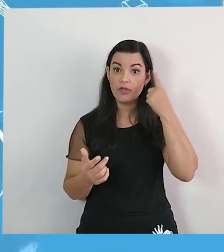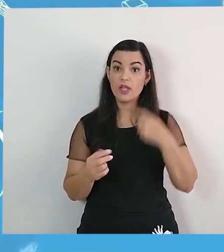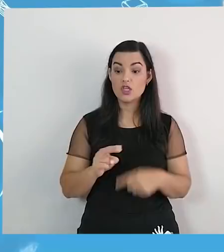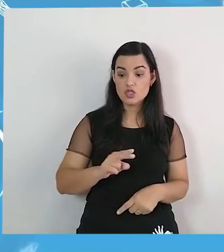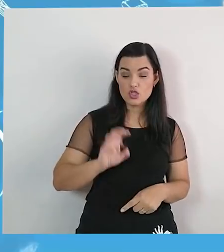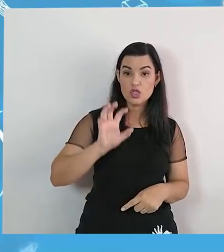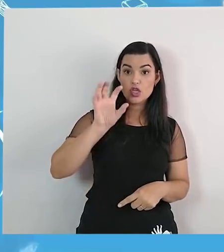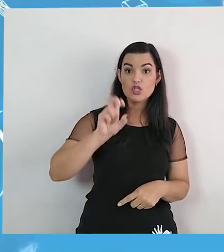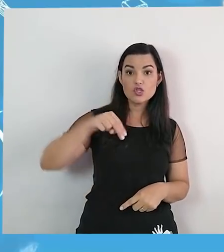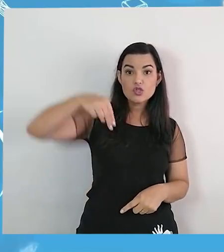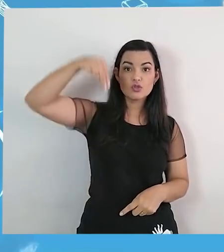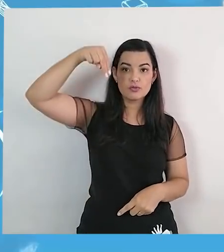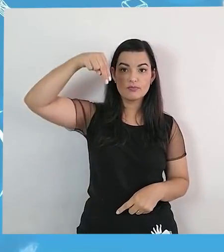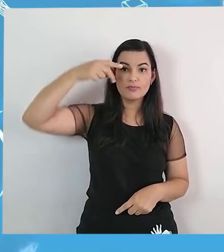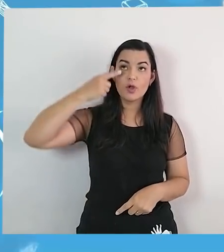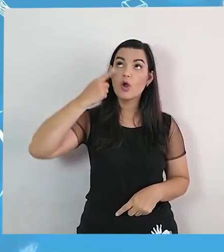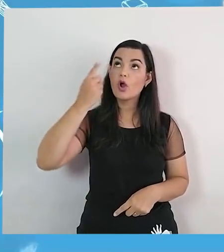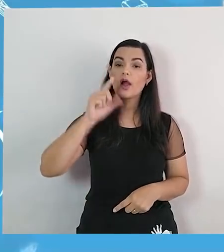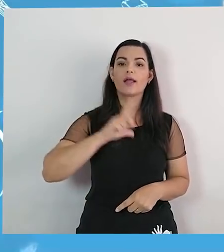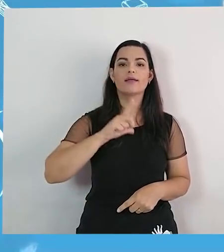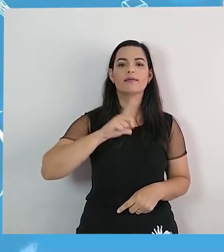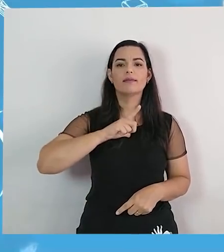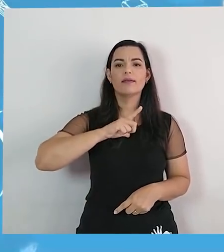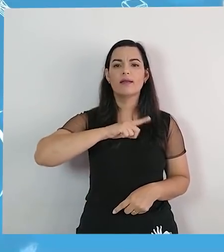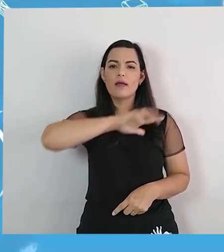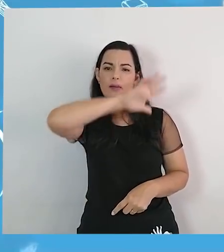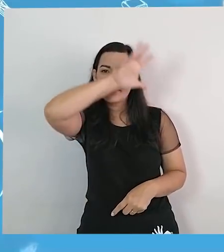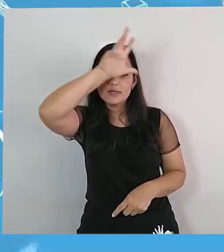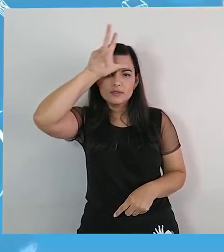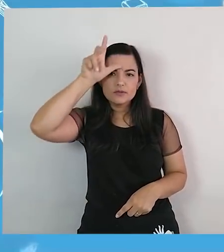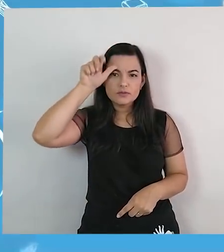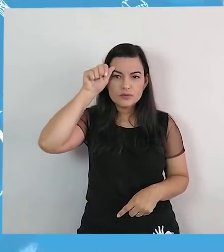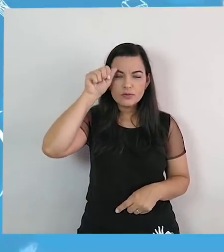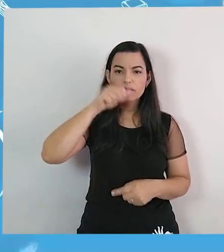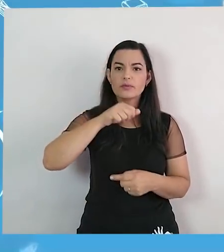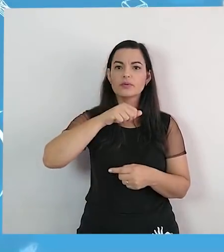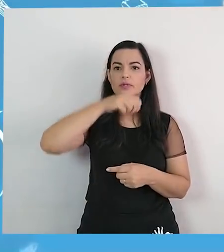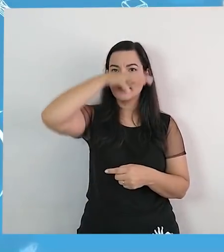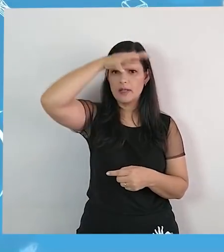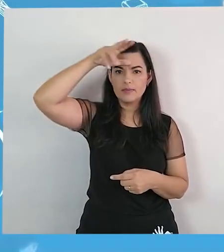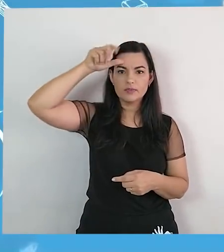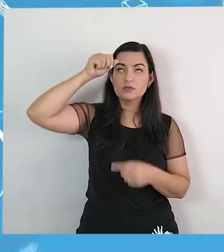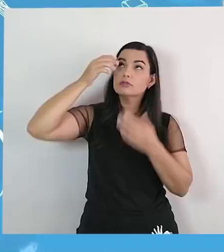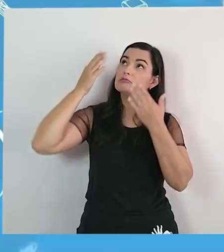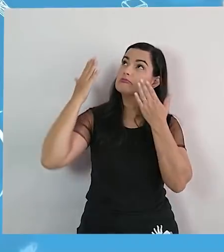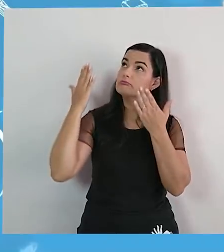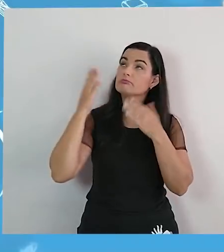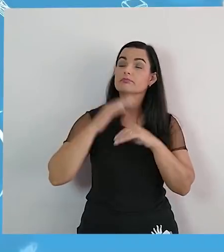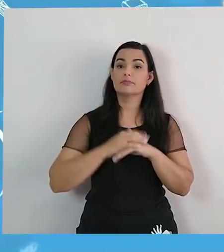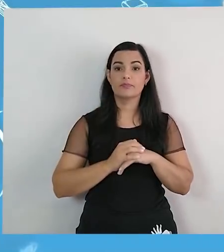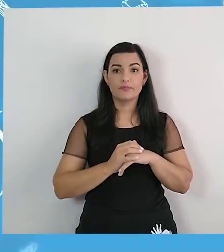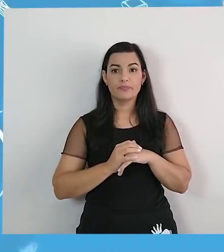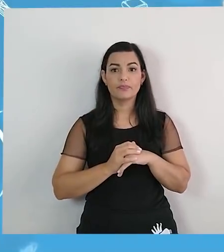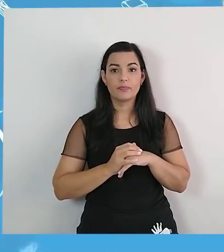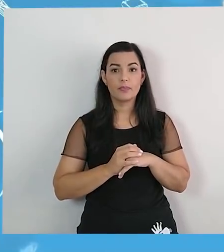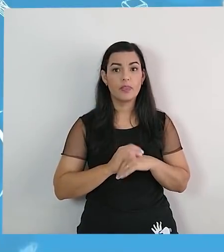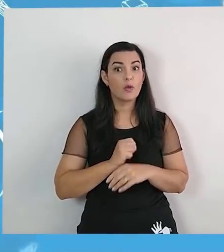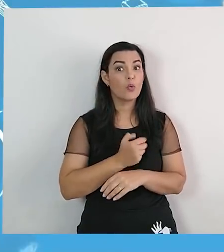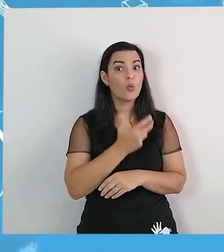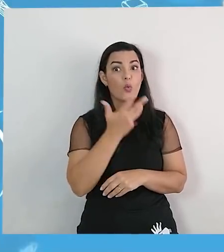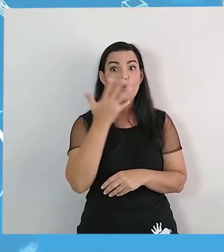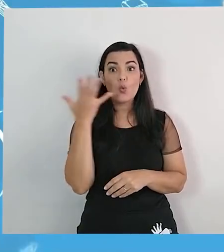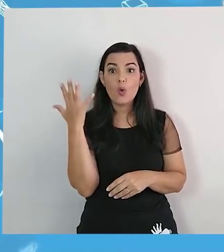nós temos a região amazônica aí fortemente identificada. Olha a quantidade de